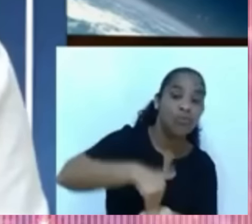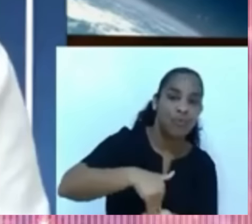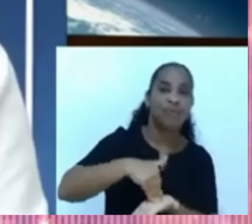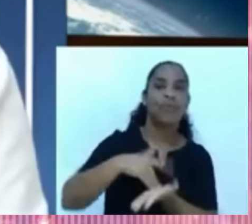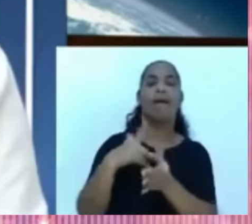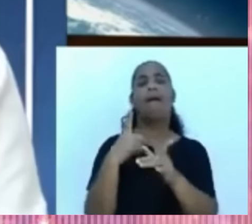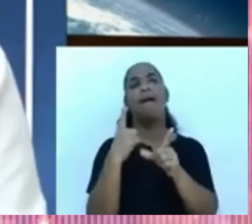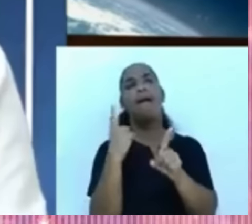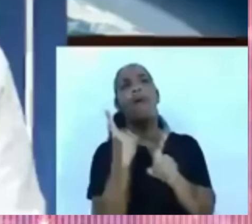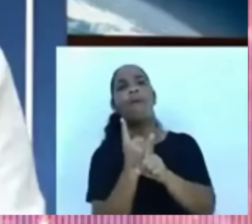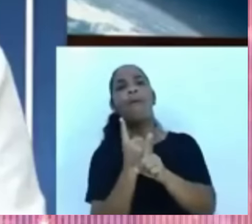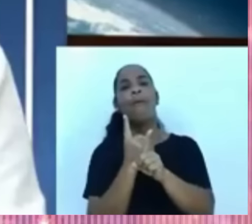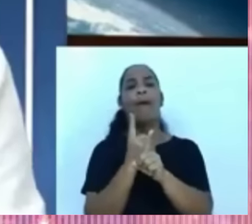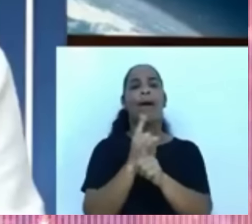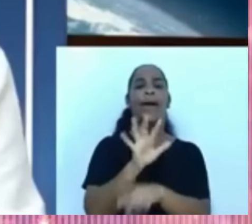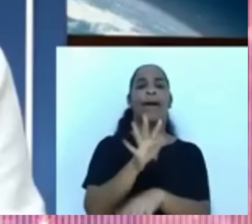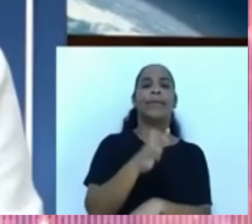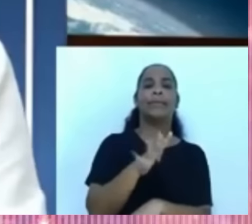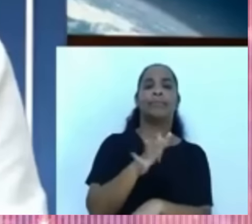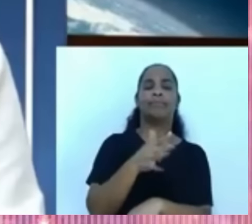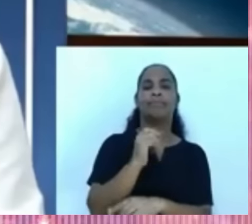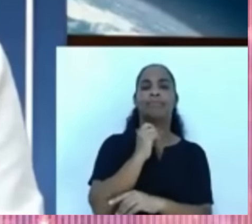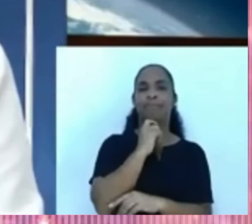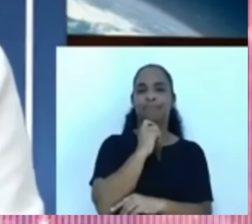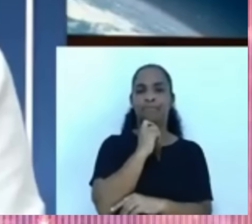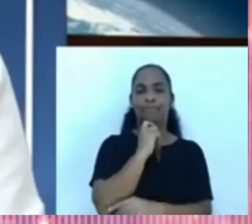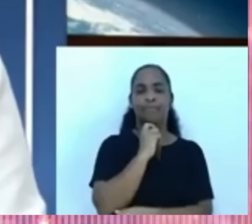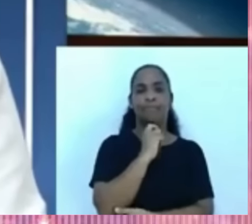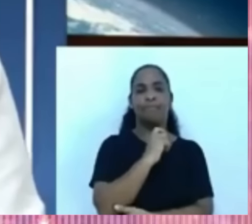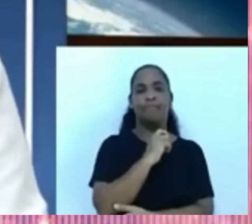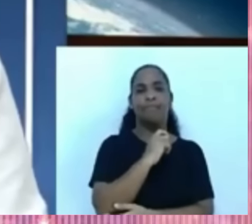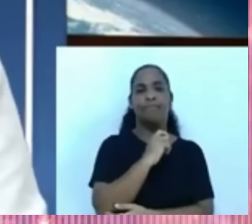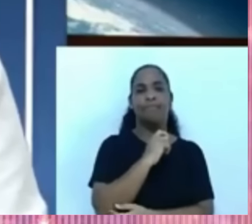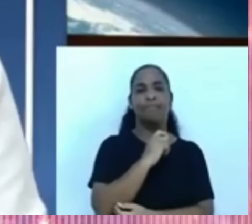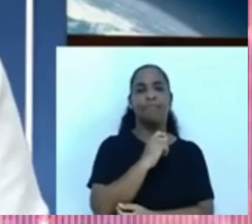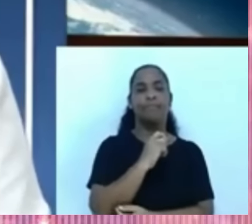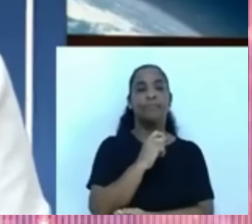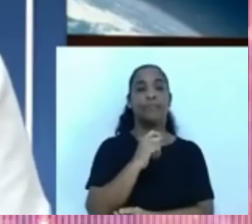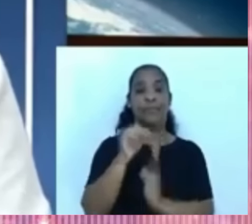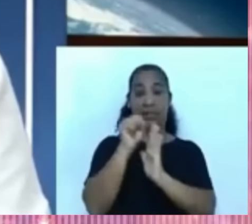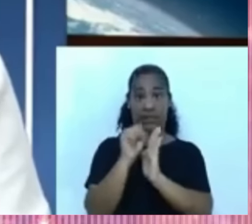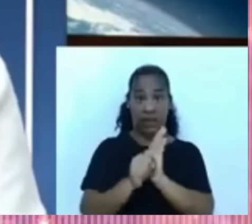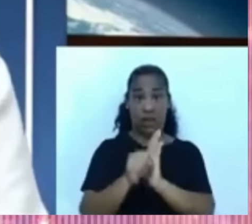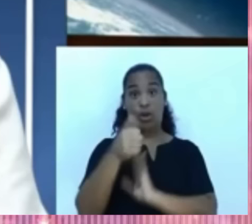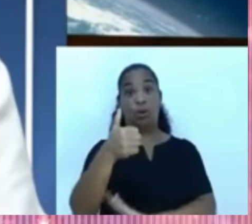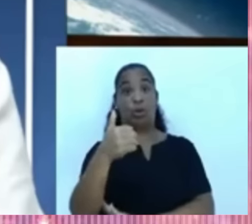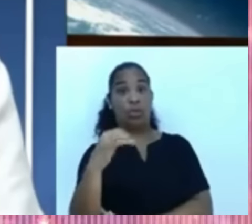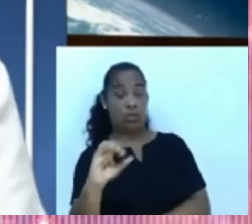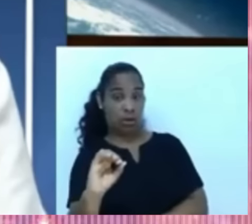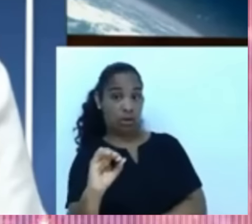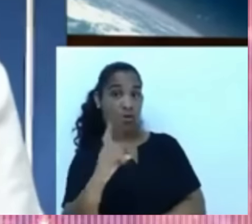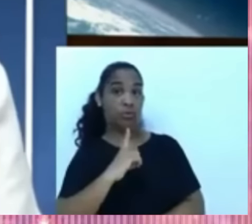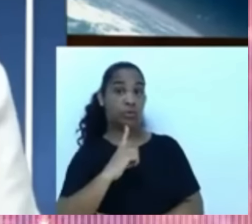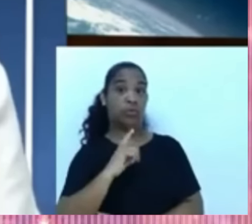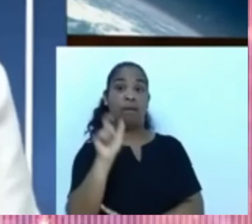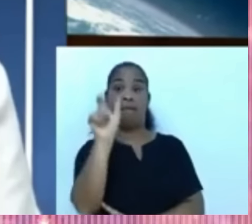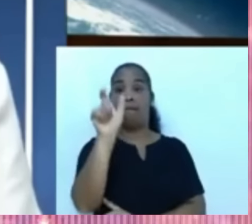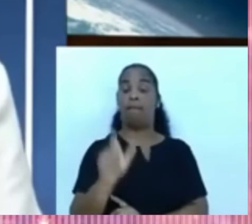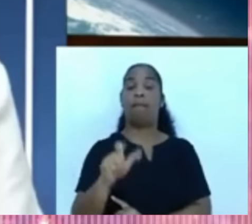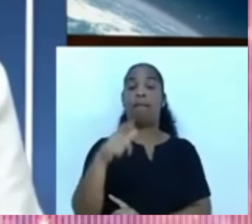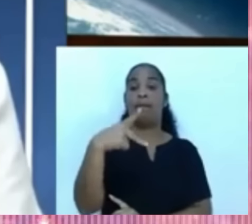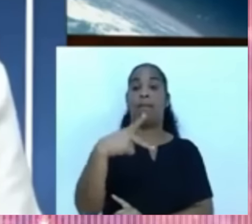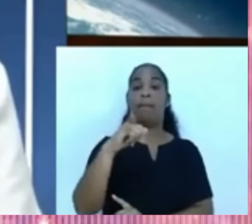menos nos anos 10 desse século com o extraordinário piag